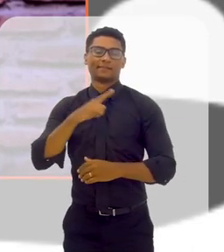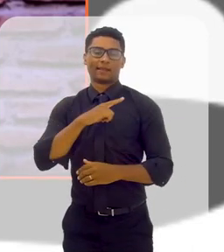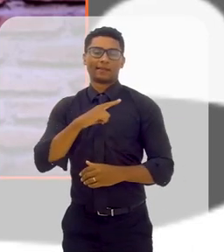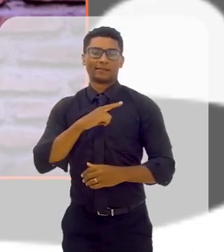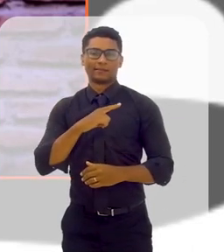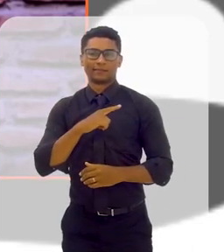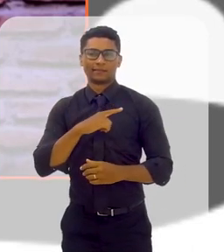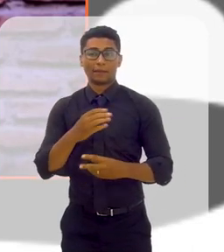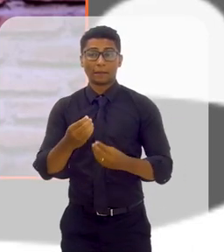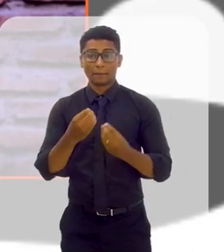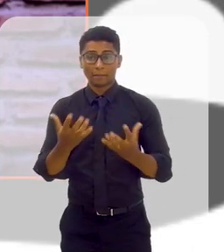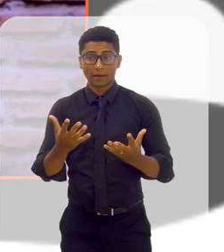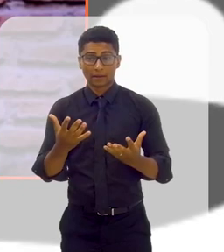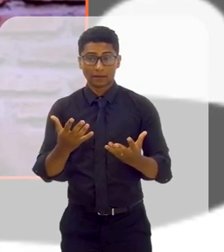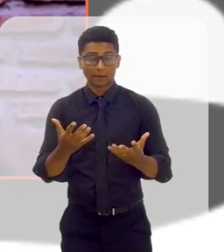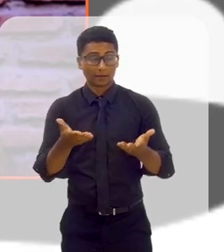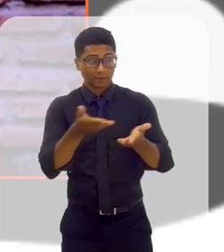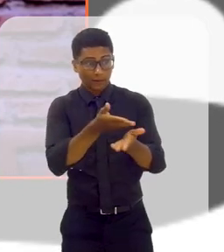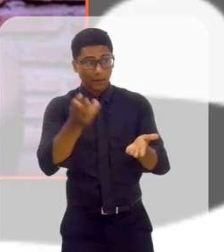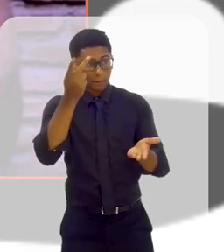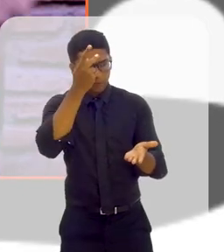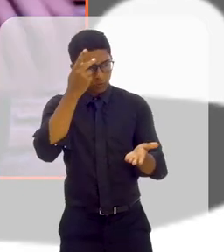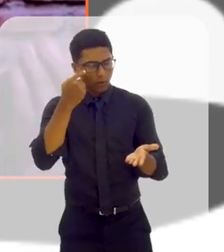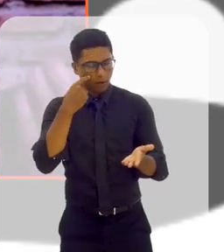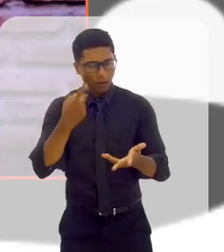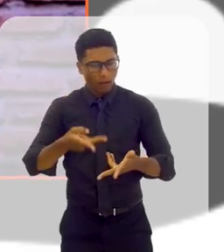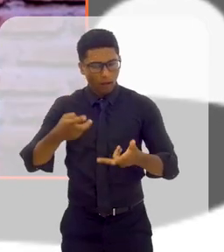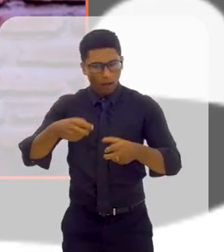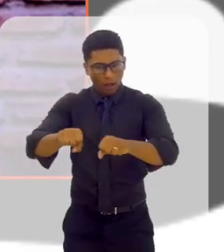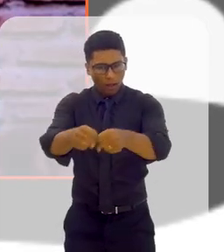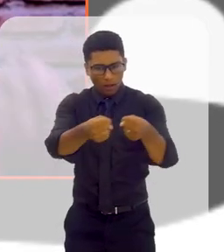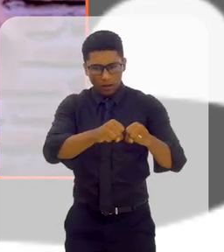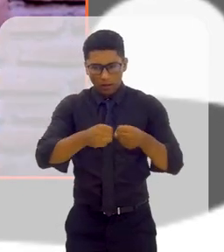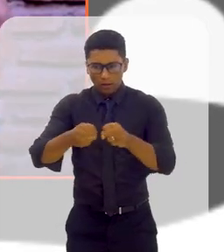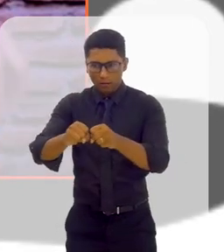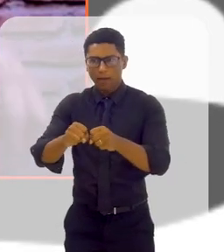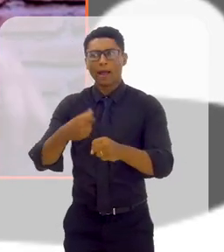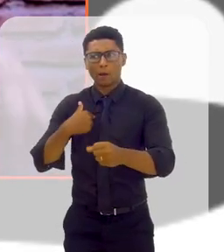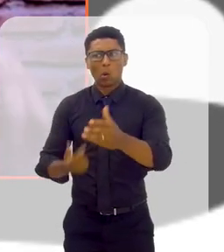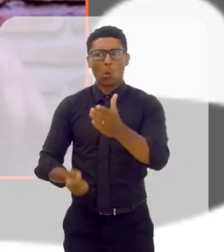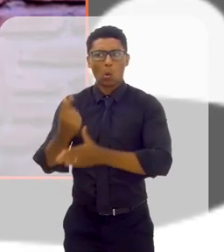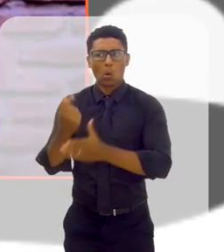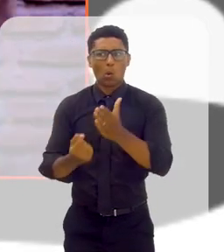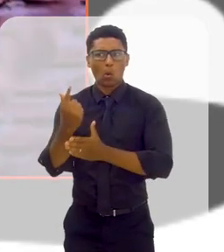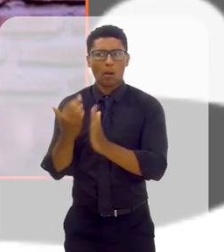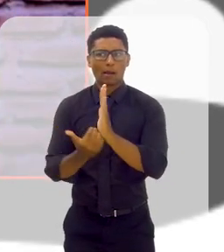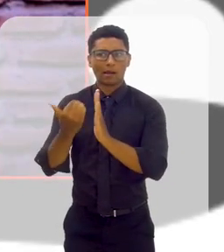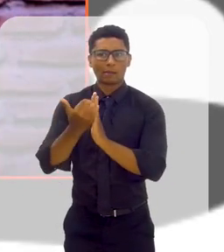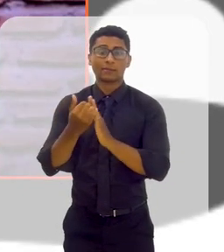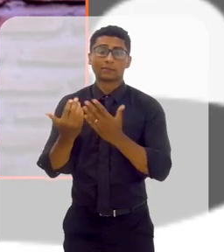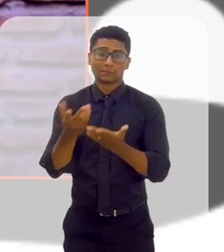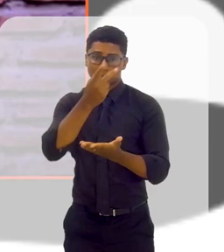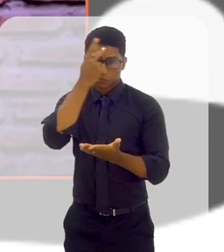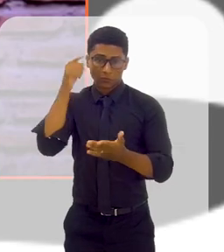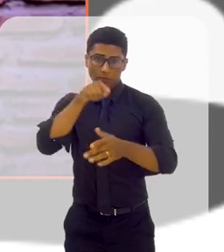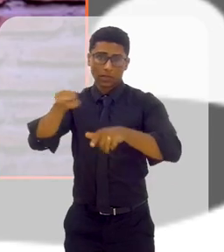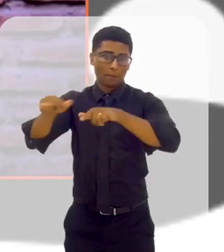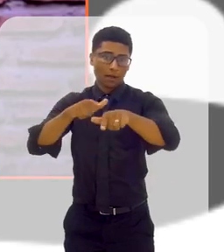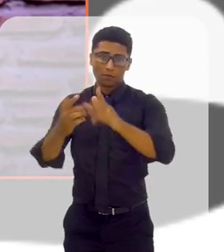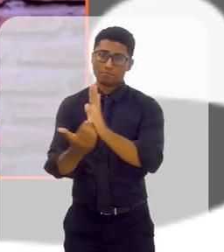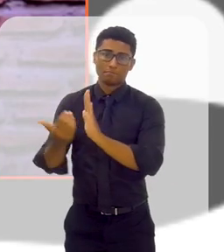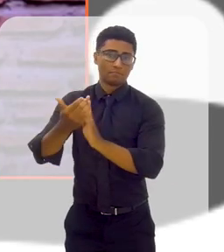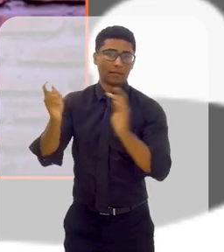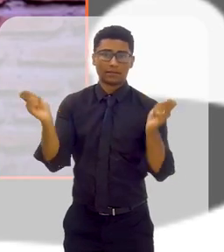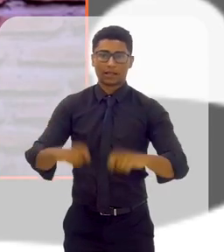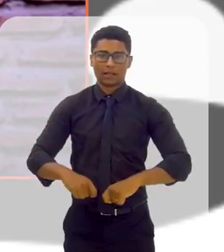uma demanda em massa para aquecer uma produção em massa para eu estimular o emprego e a economia agora